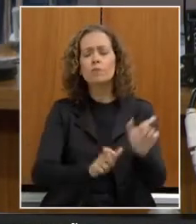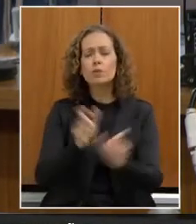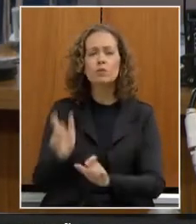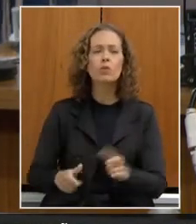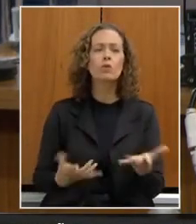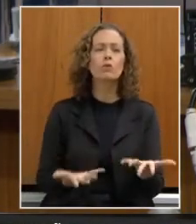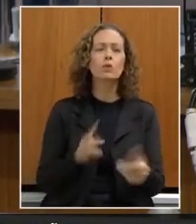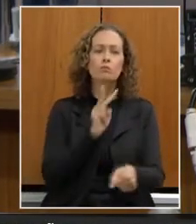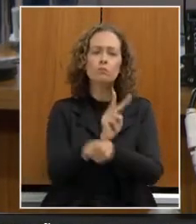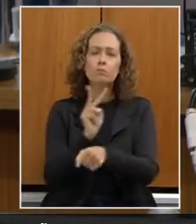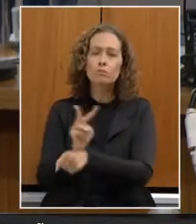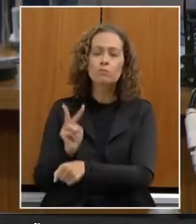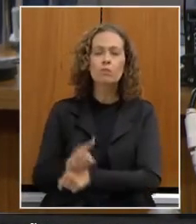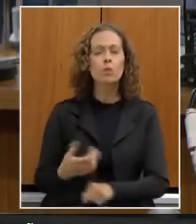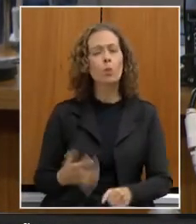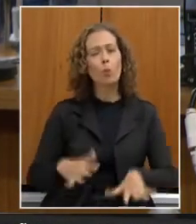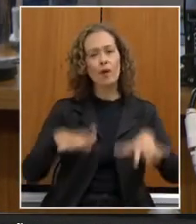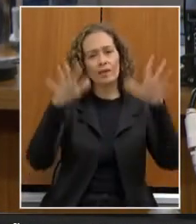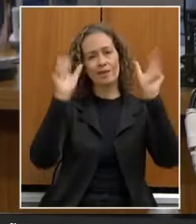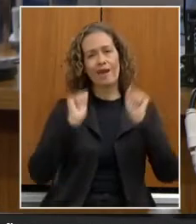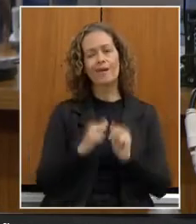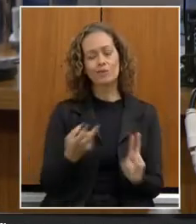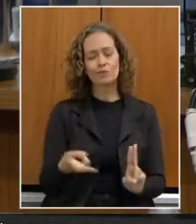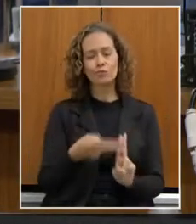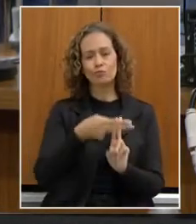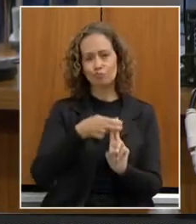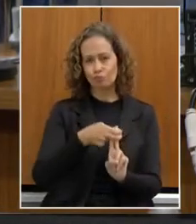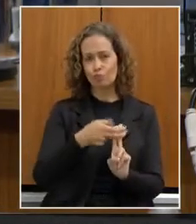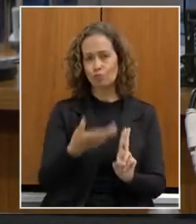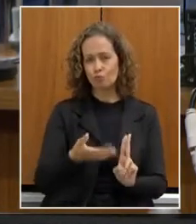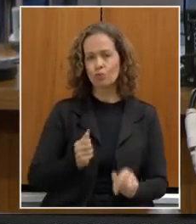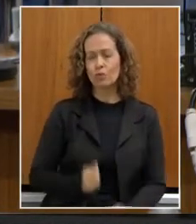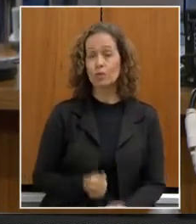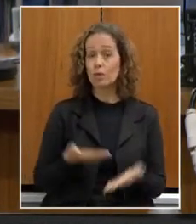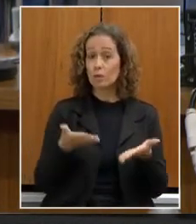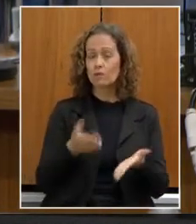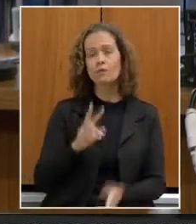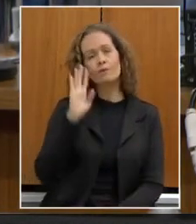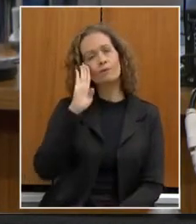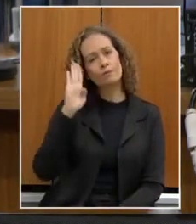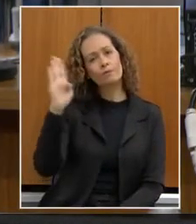com qualidade pelo sistema público de saúde isso é fundamental